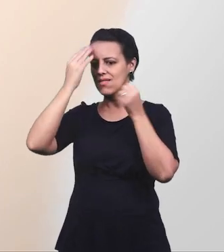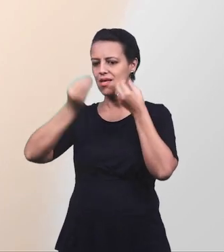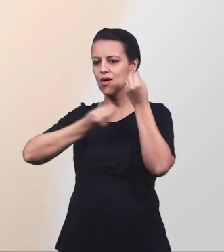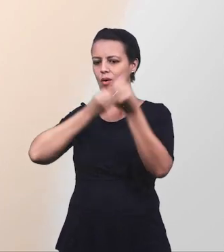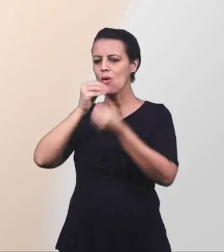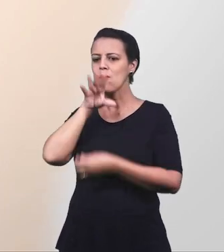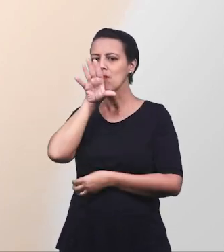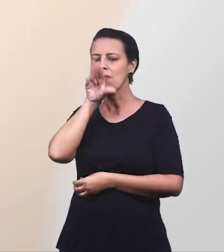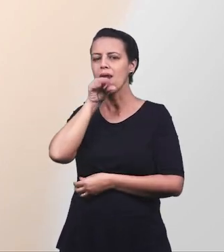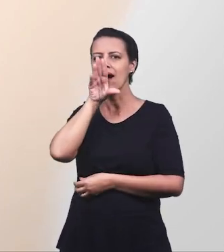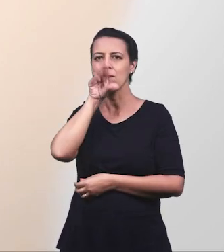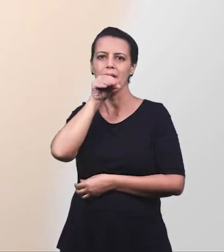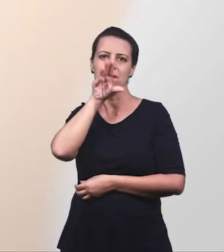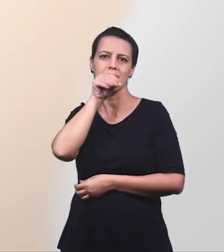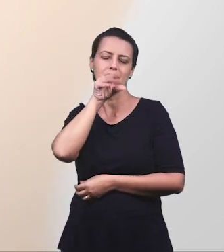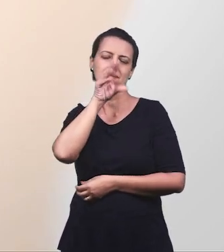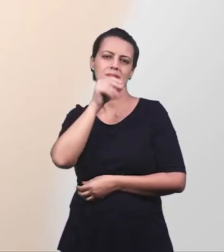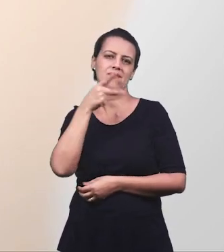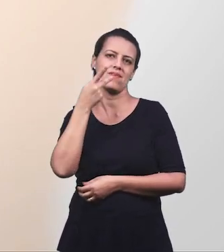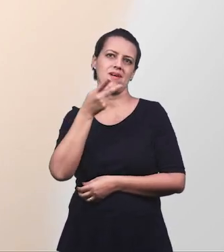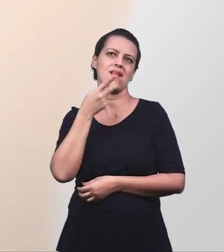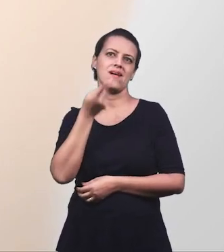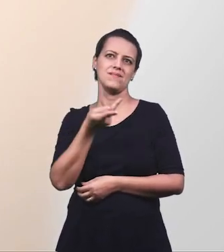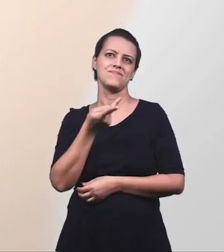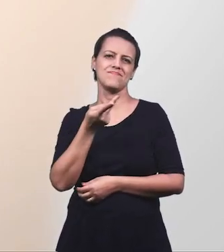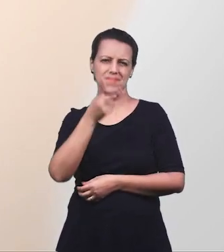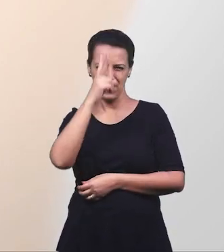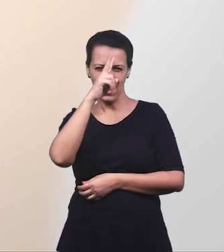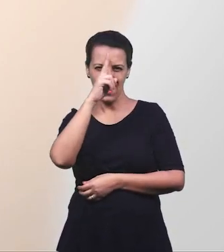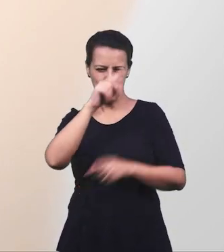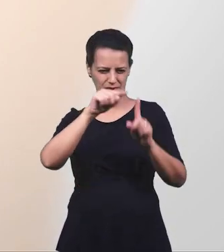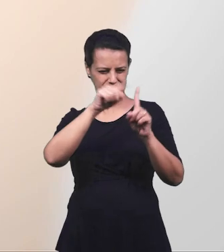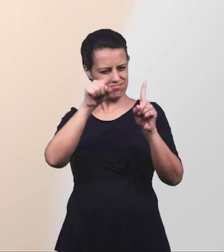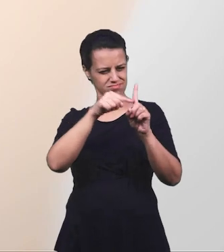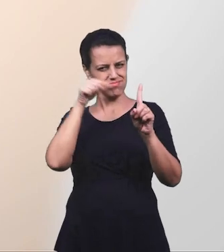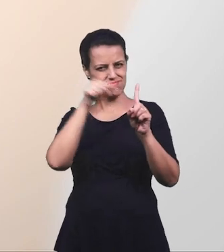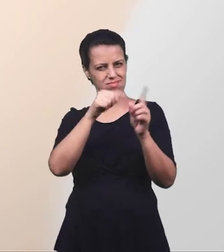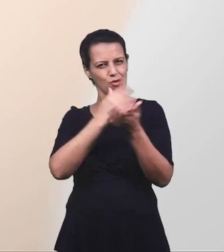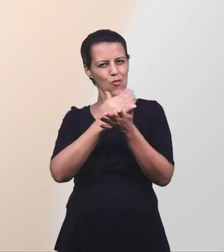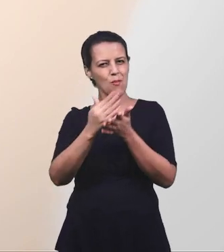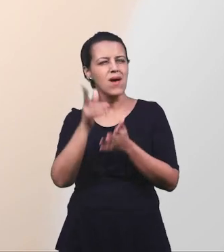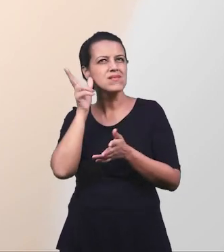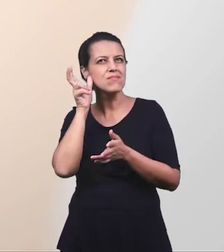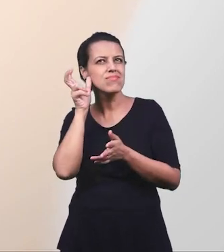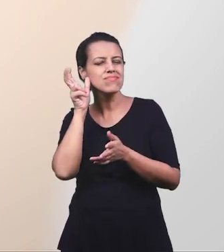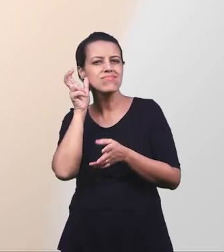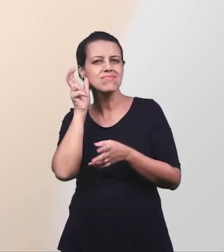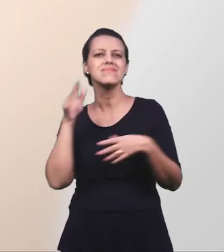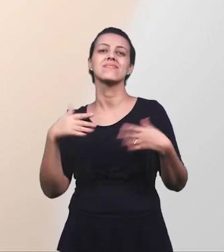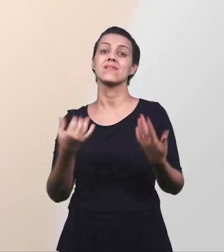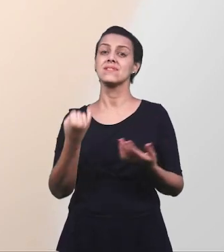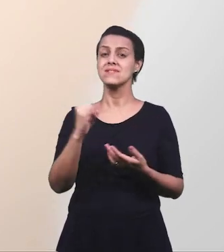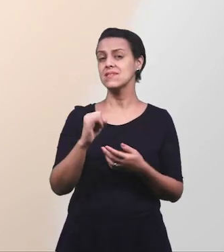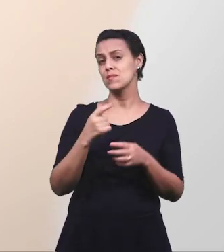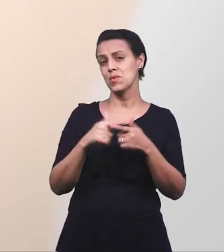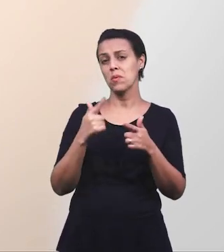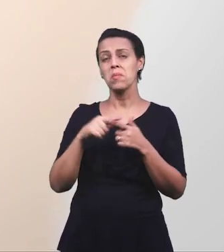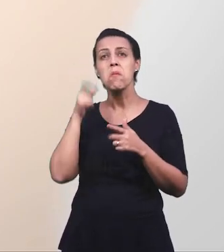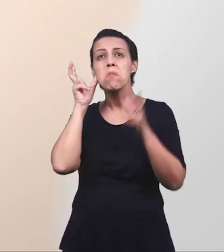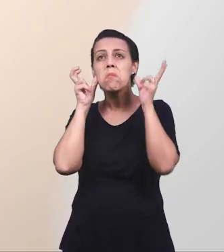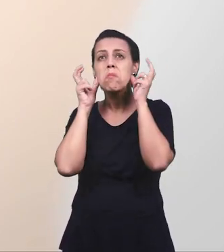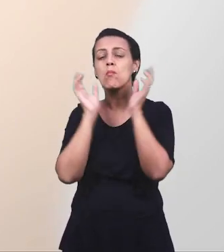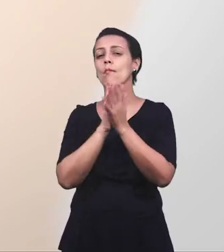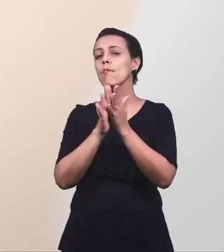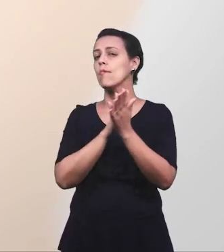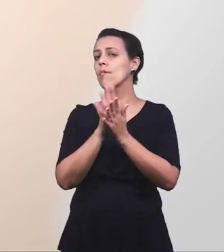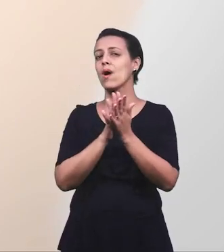Porque nós vamos, né, desde lá que eu falei, desde o ventre, Sim. começamos a aprender a ouvir. E aí, se ele teve alguma dificuldade desde a formação de ouvir, ele